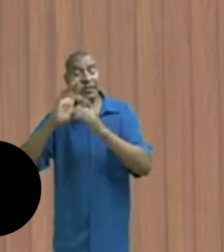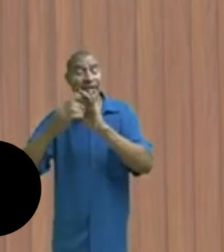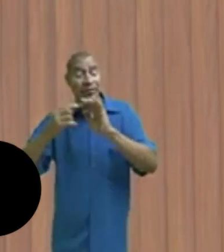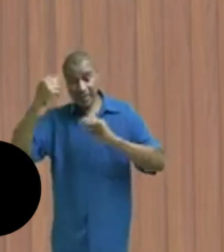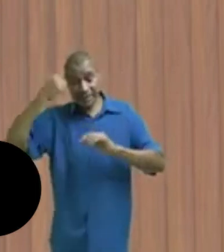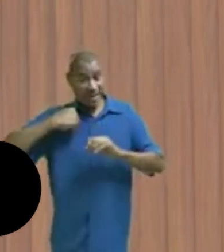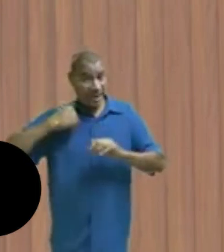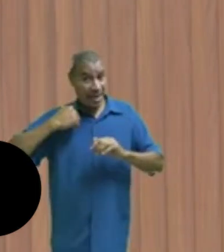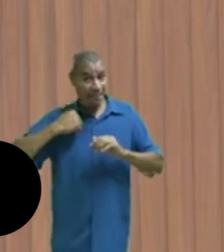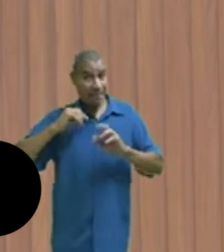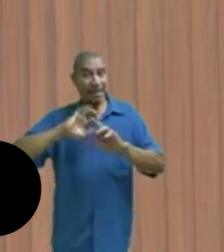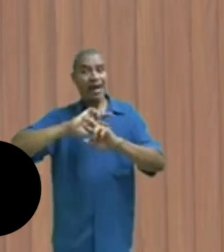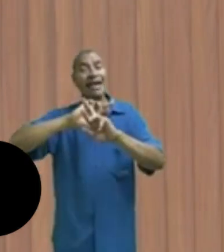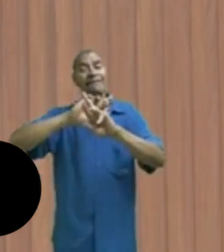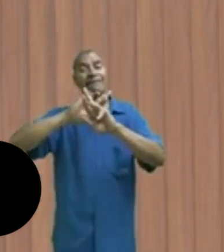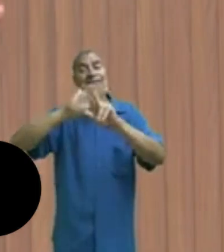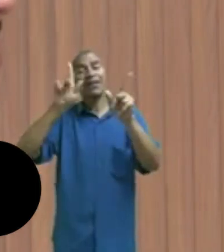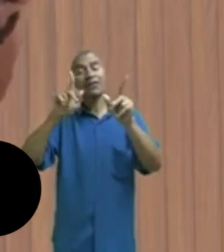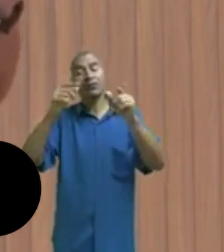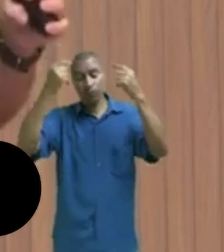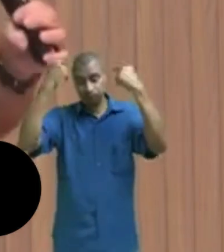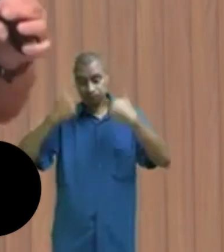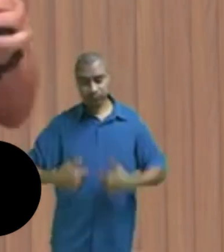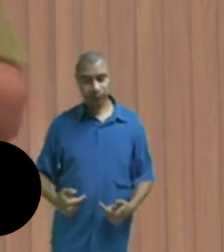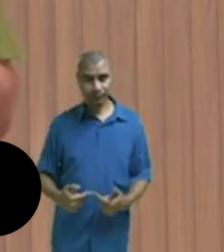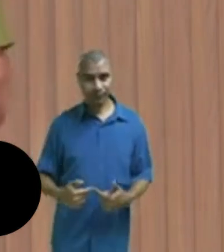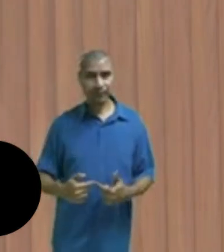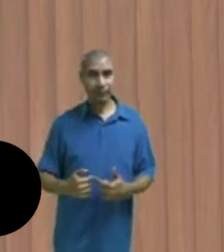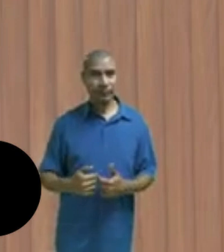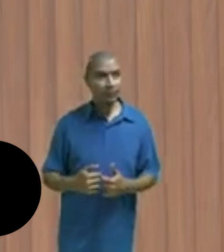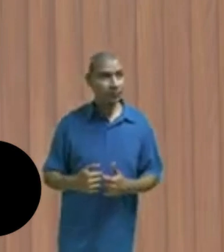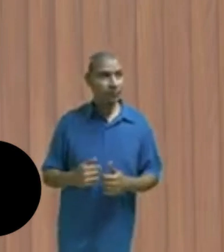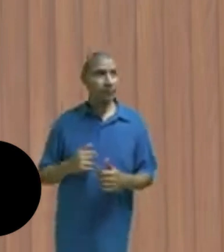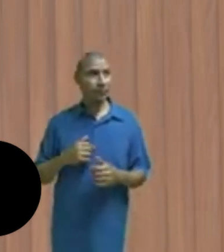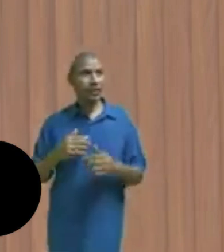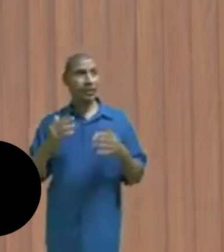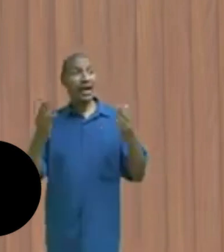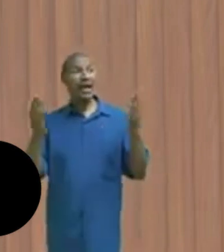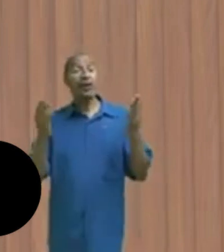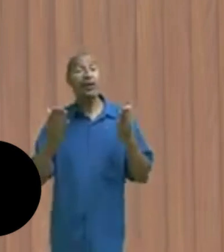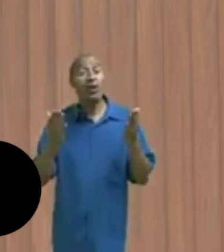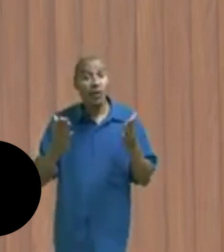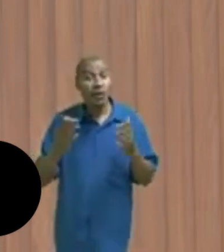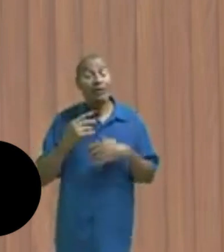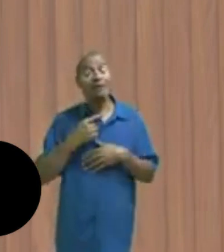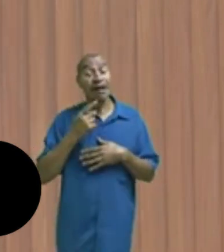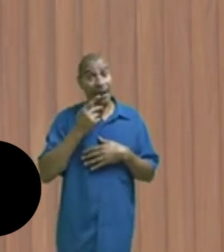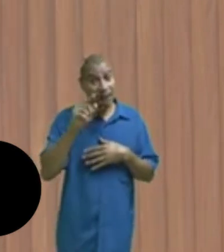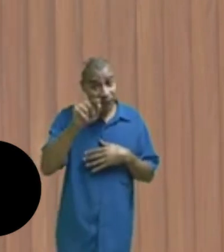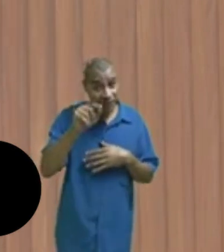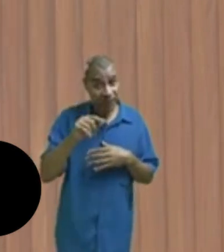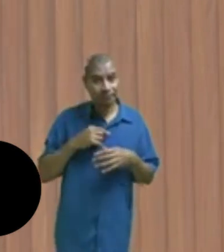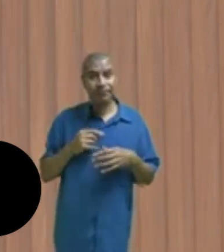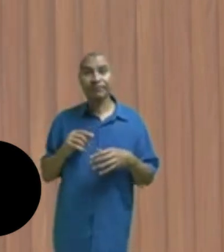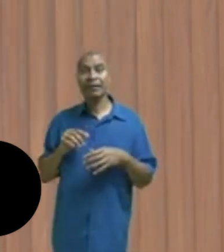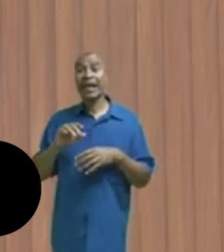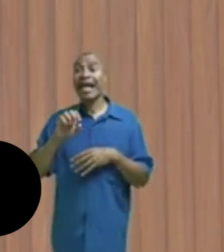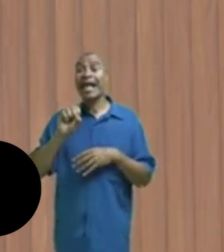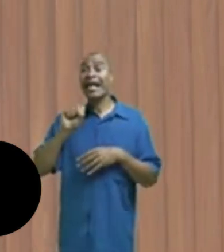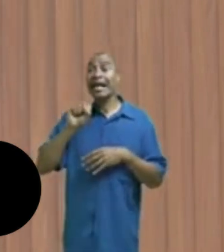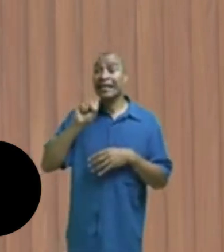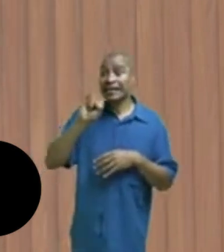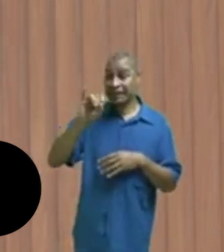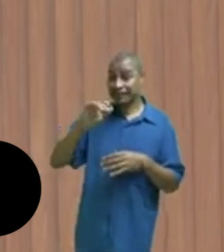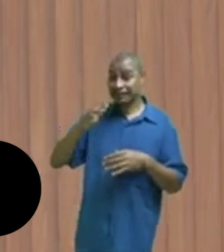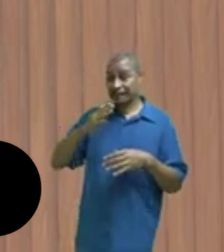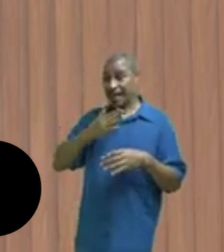em xeque a sua relação com Deus por causa disso, eu quero dizer para você o seguinte, meu irmão, minha irmã, que quem valida a